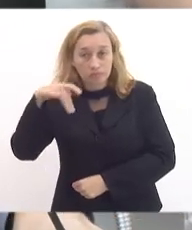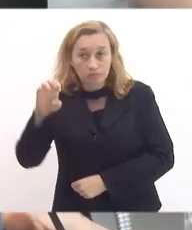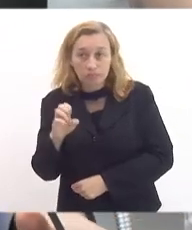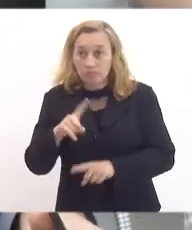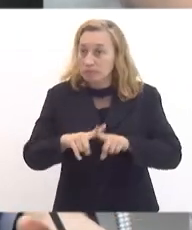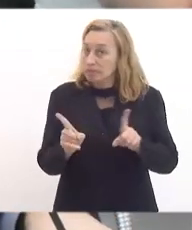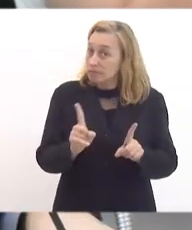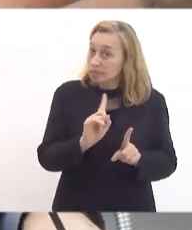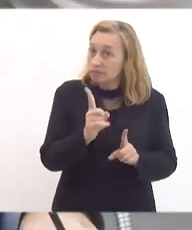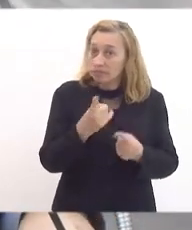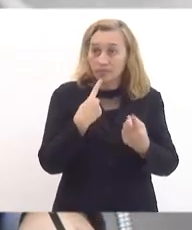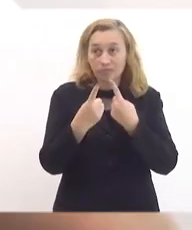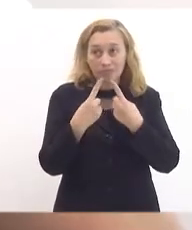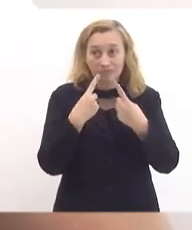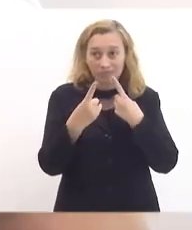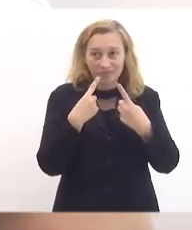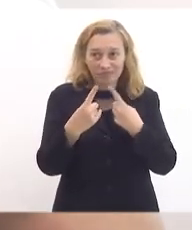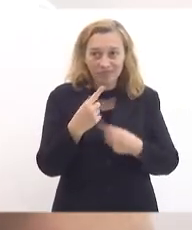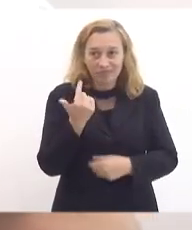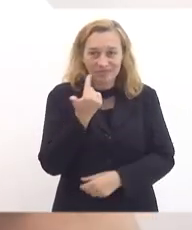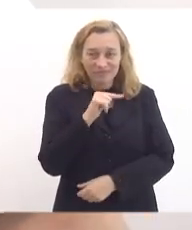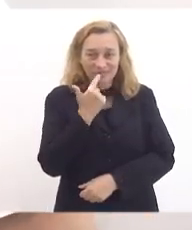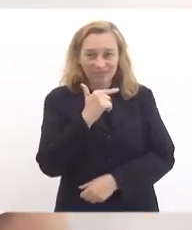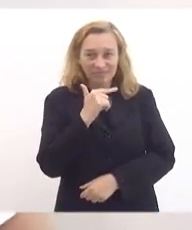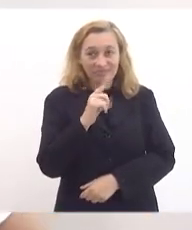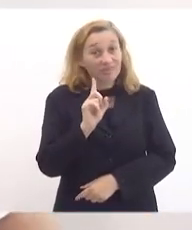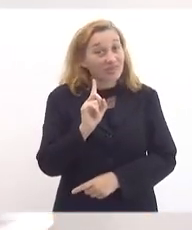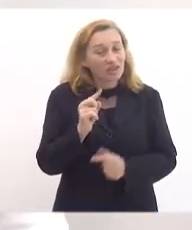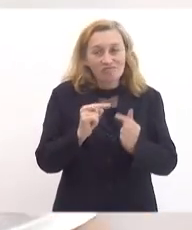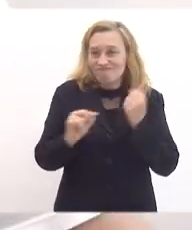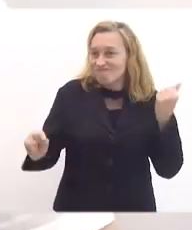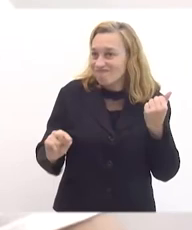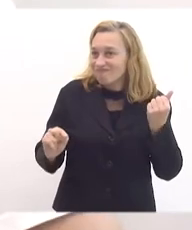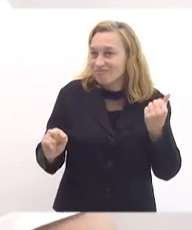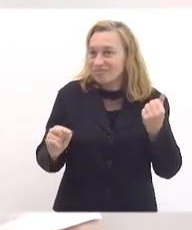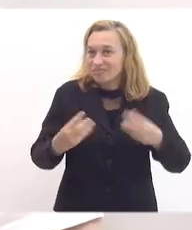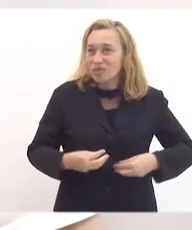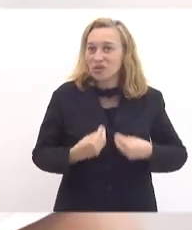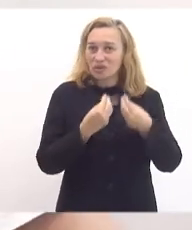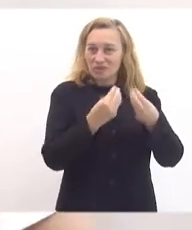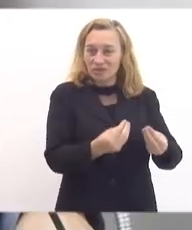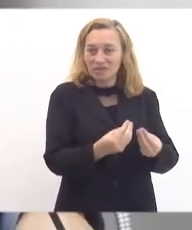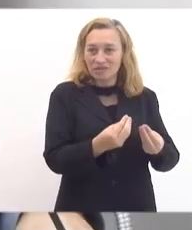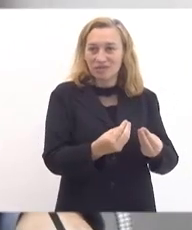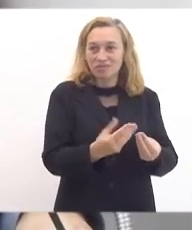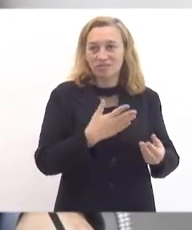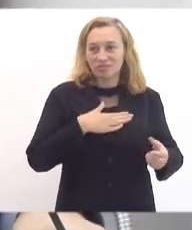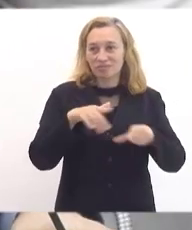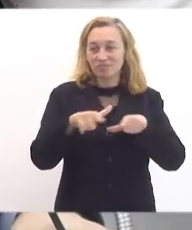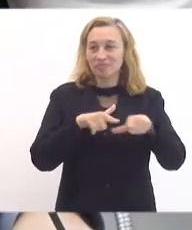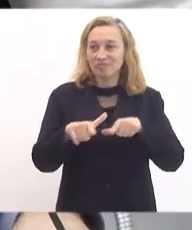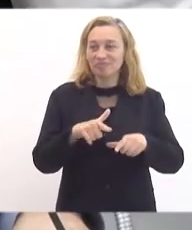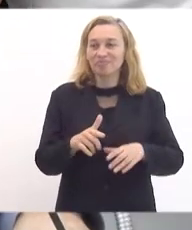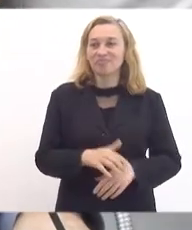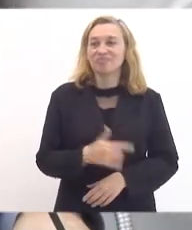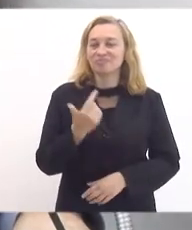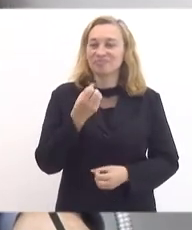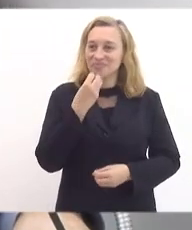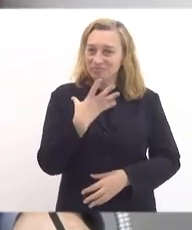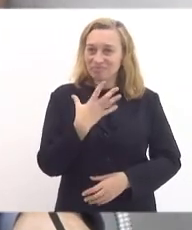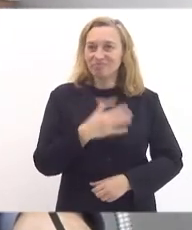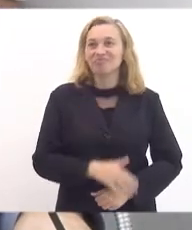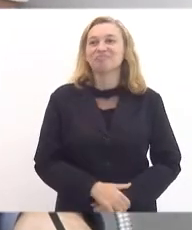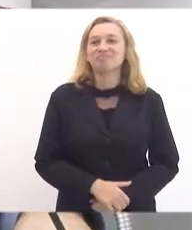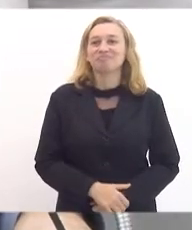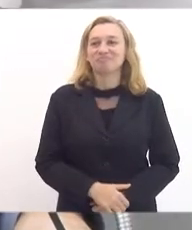promover esse debate E se eu não discordar eu entrego meu mandato Oi bom dia